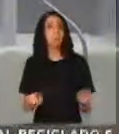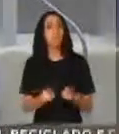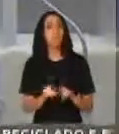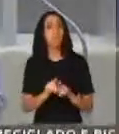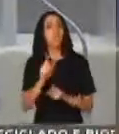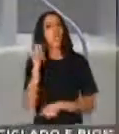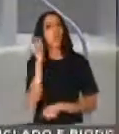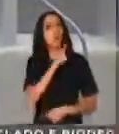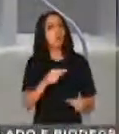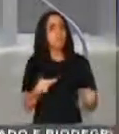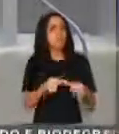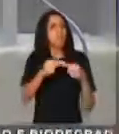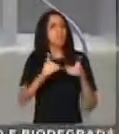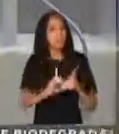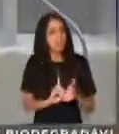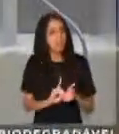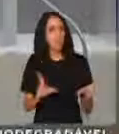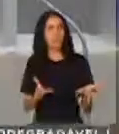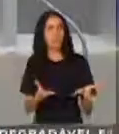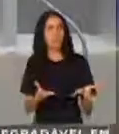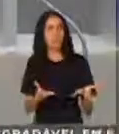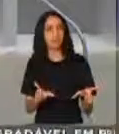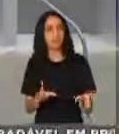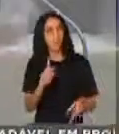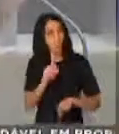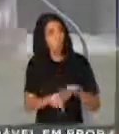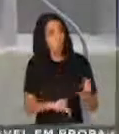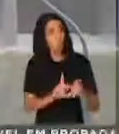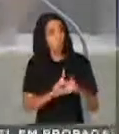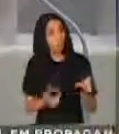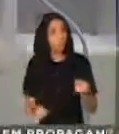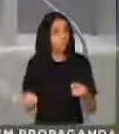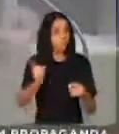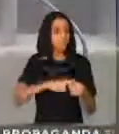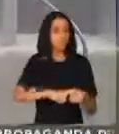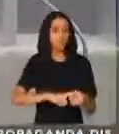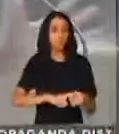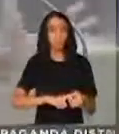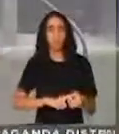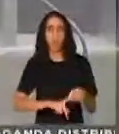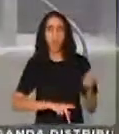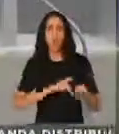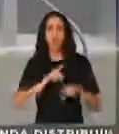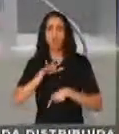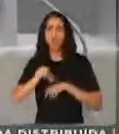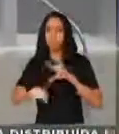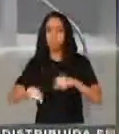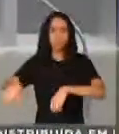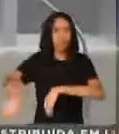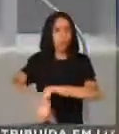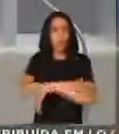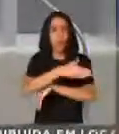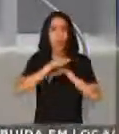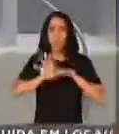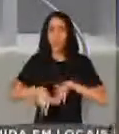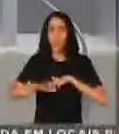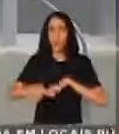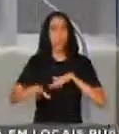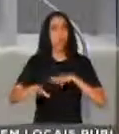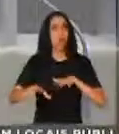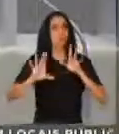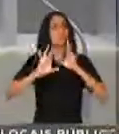da democracia, a reconquista do povo, a ocupação do povo nas ruas, o povo ter